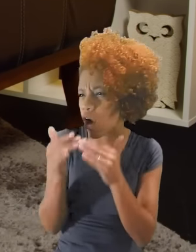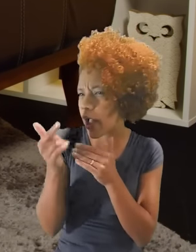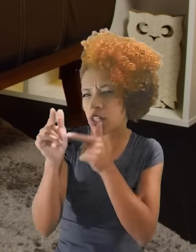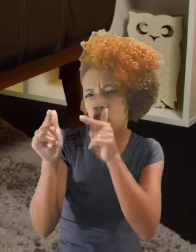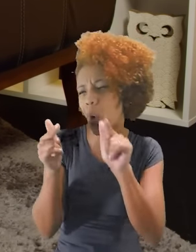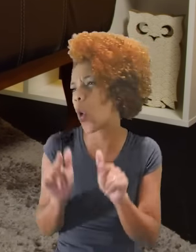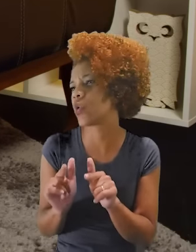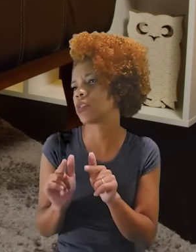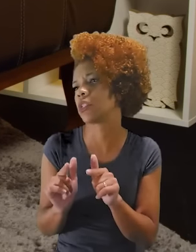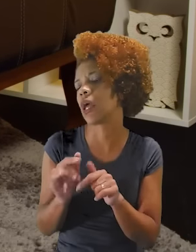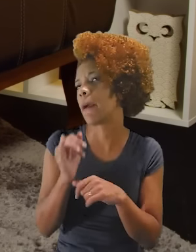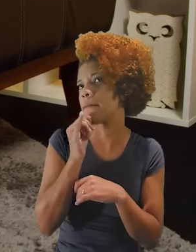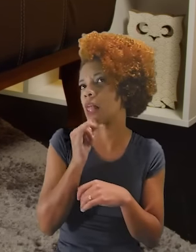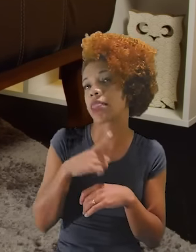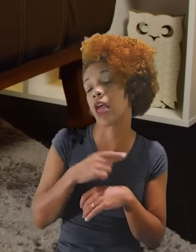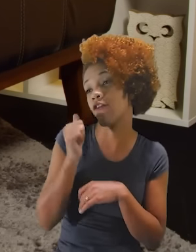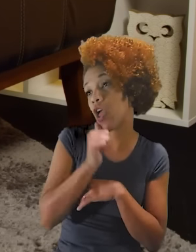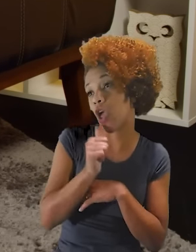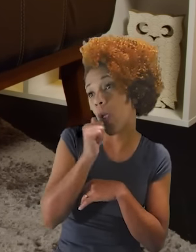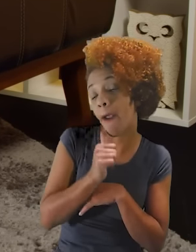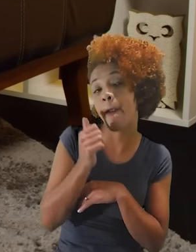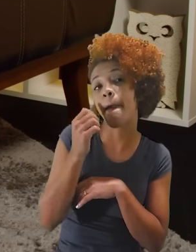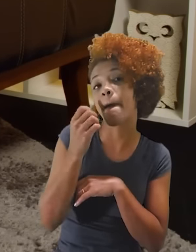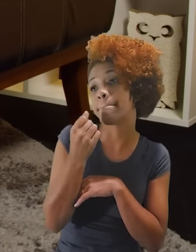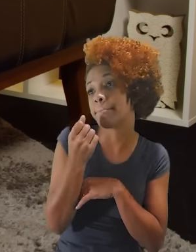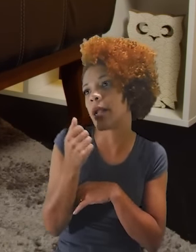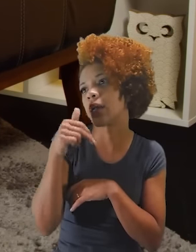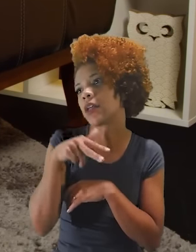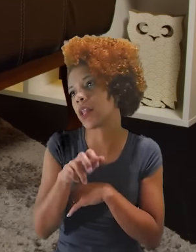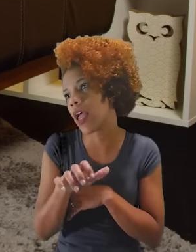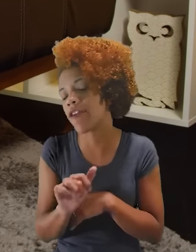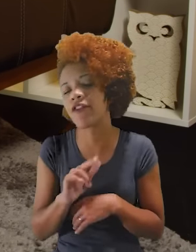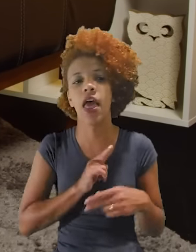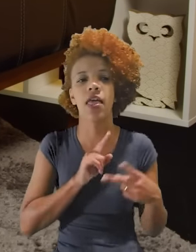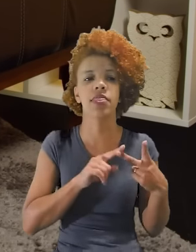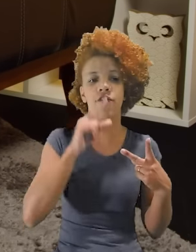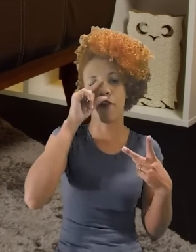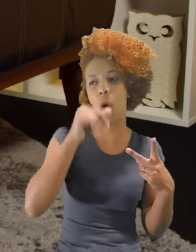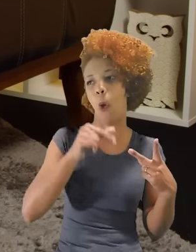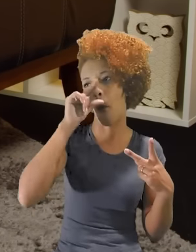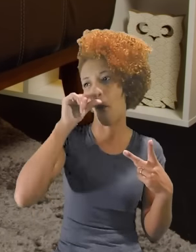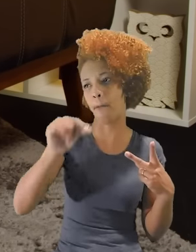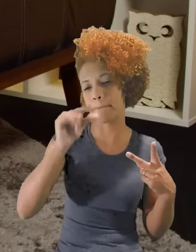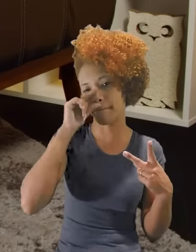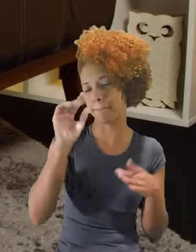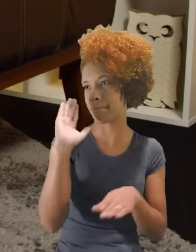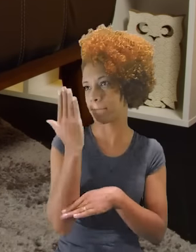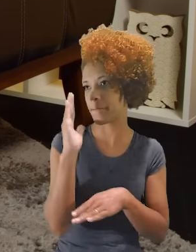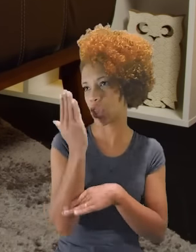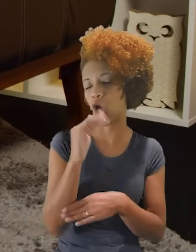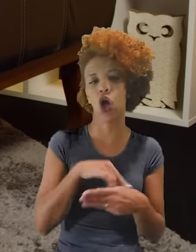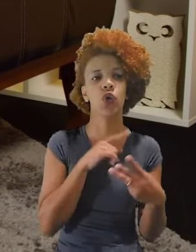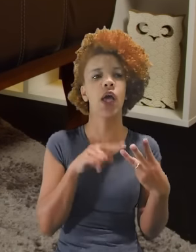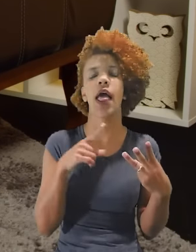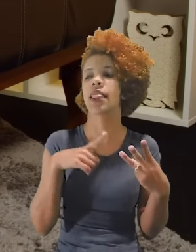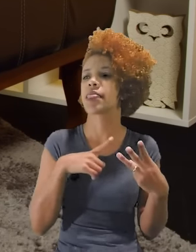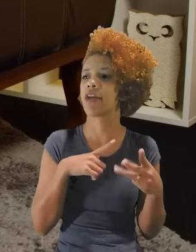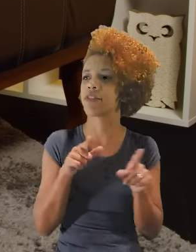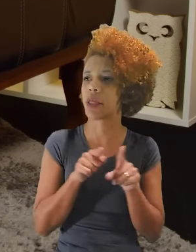focado em outras coisas. Então, assim, entrou o Branca de Neve, ele já focou em filme. Já meteu o Pinóquio na sequência, depois já criou o Fantasia, que foi o primeiro